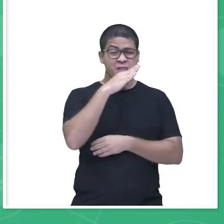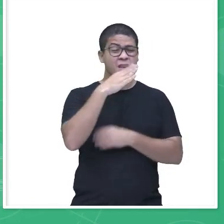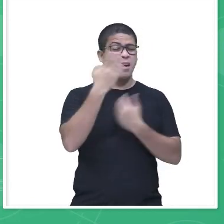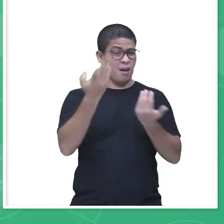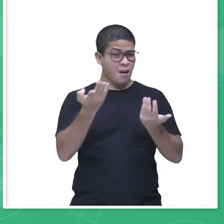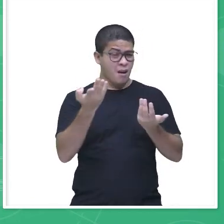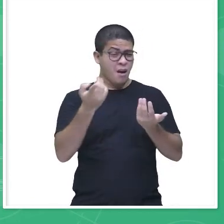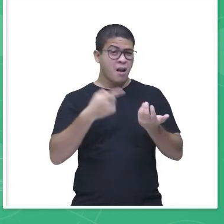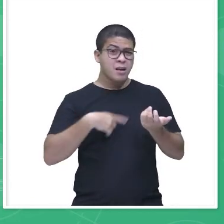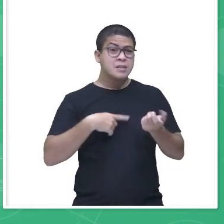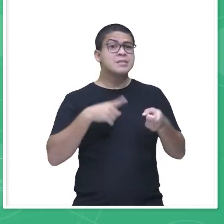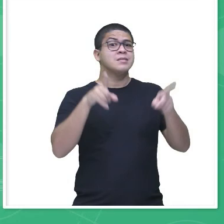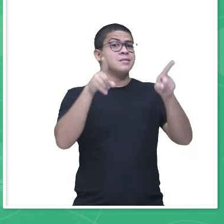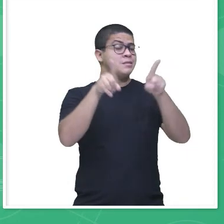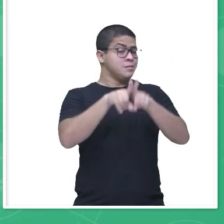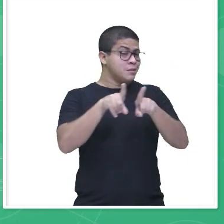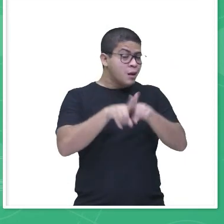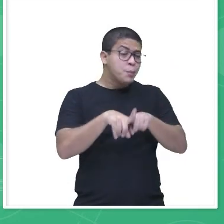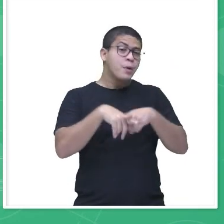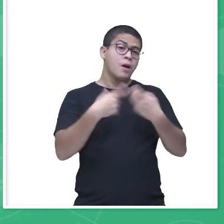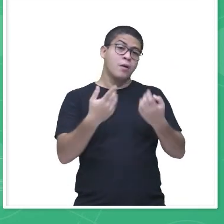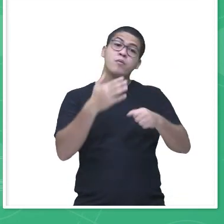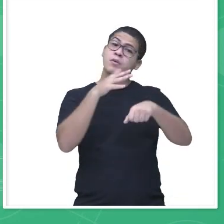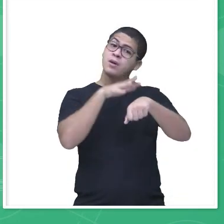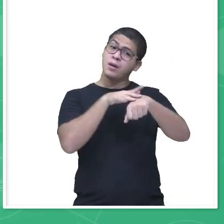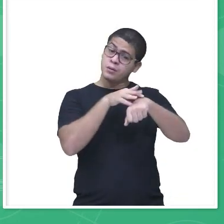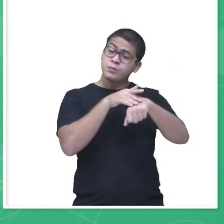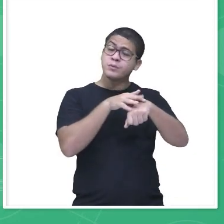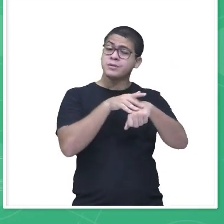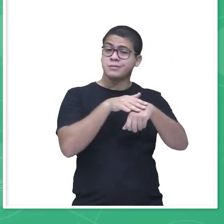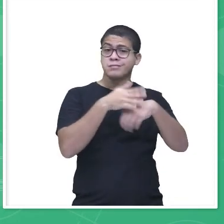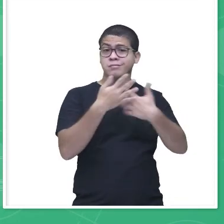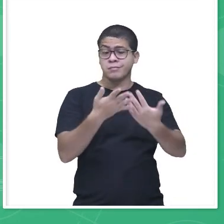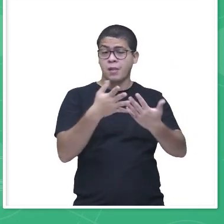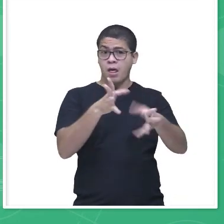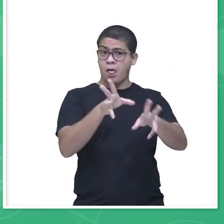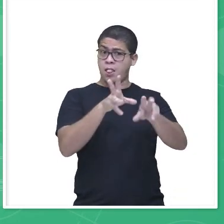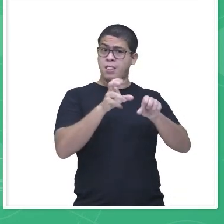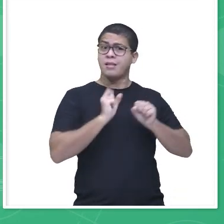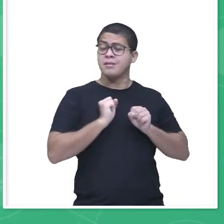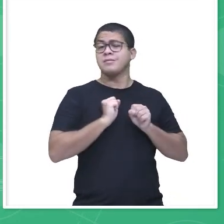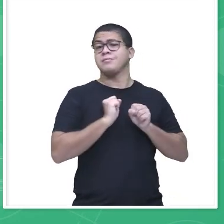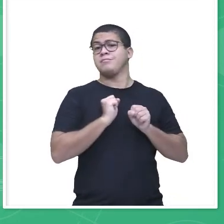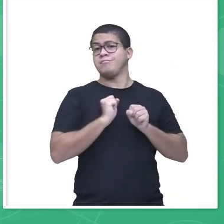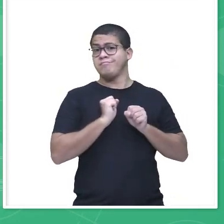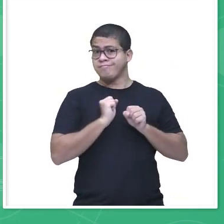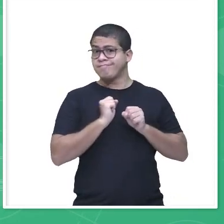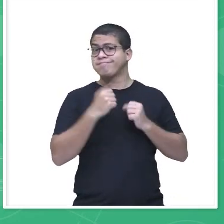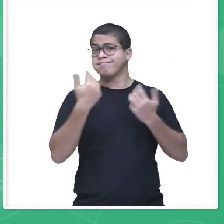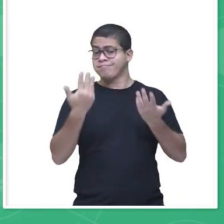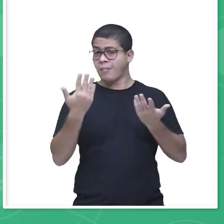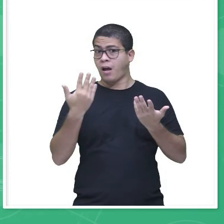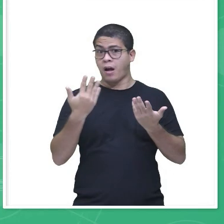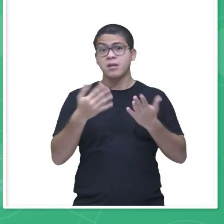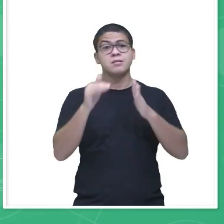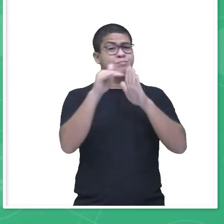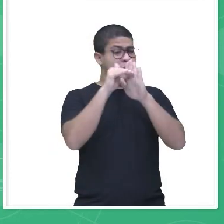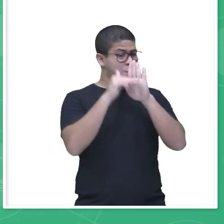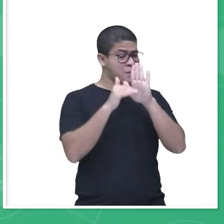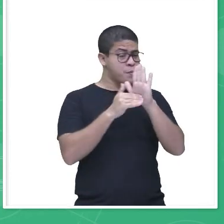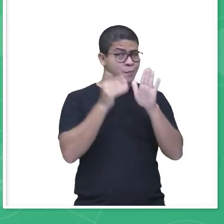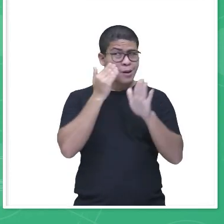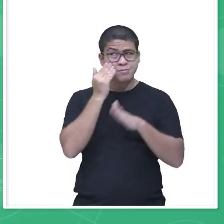acaba exalando odores, fedor, como também no máximo acaba adquirindo uma doença dessas que